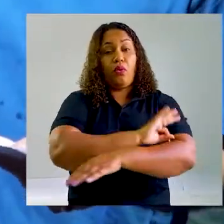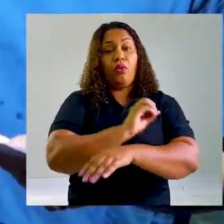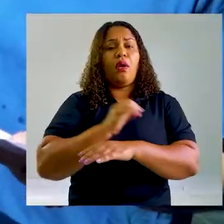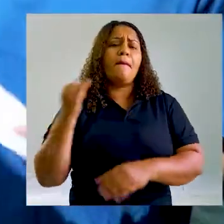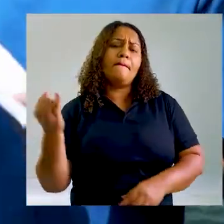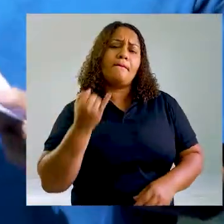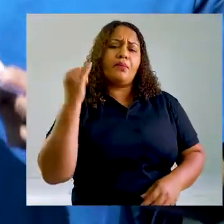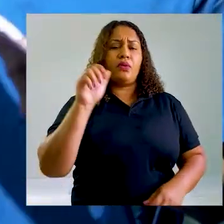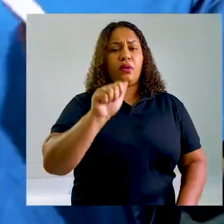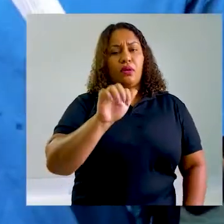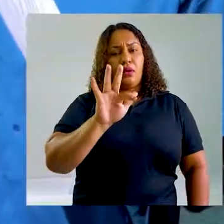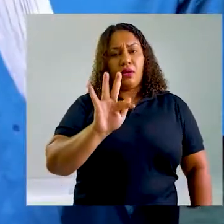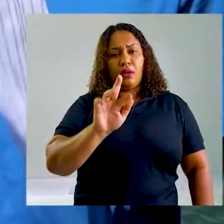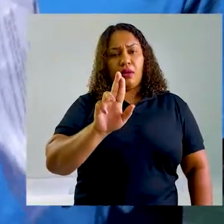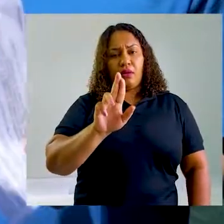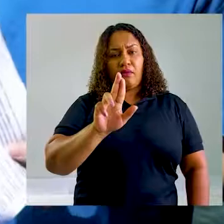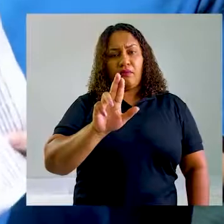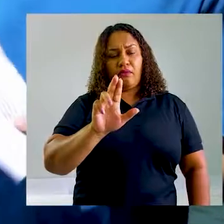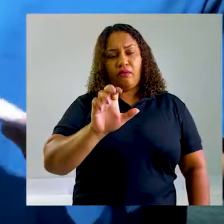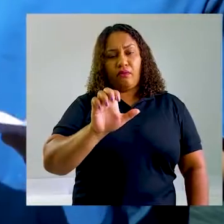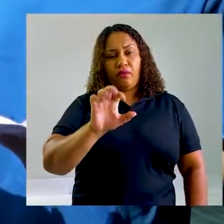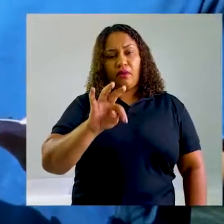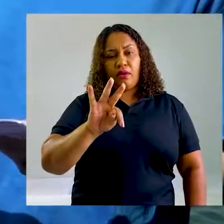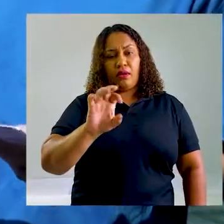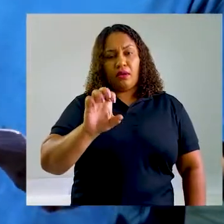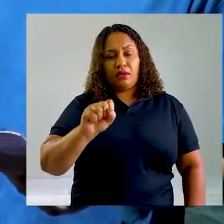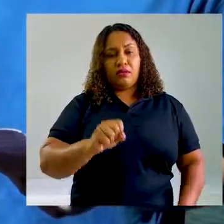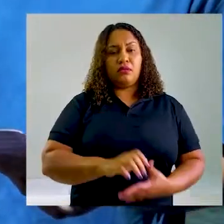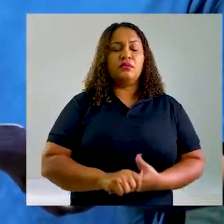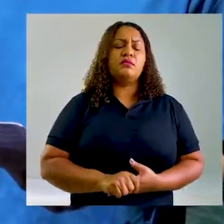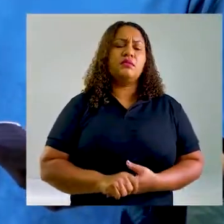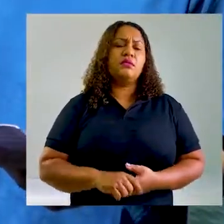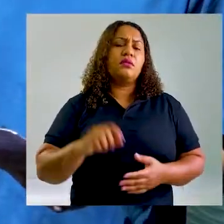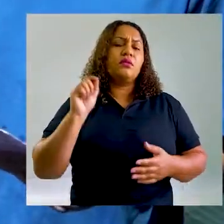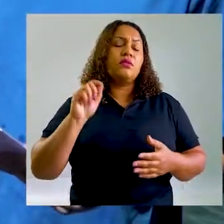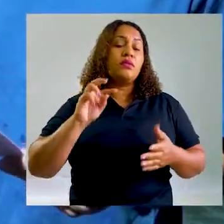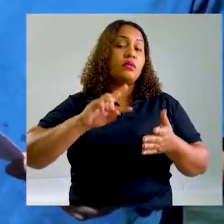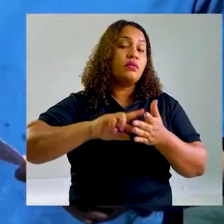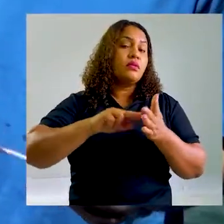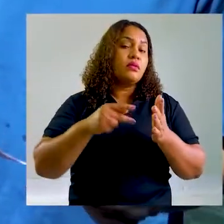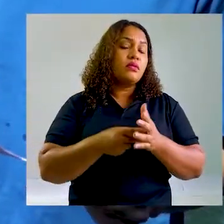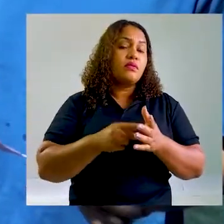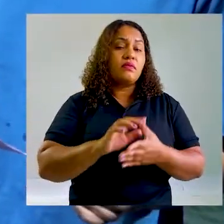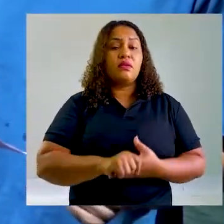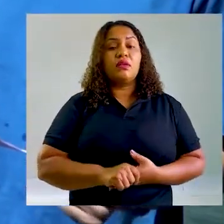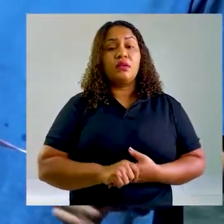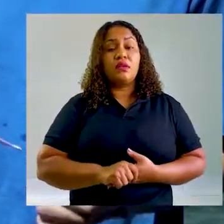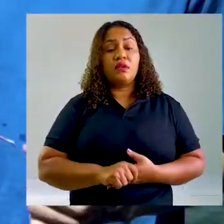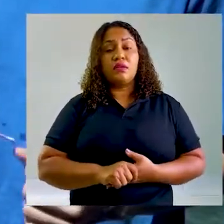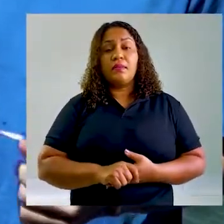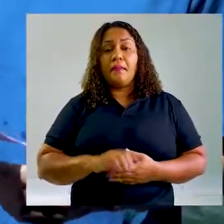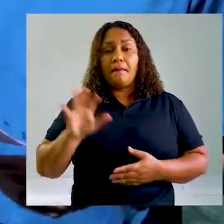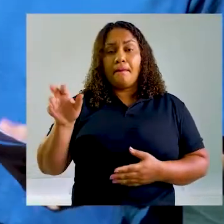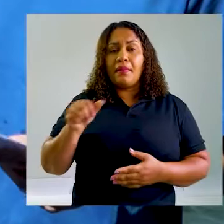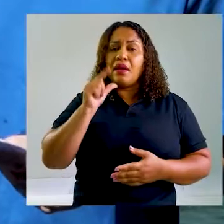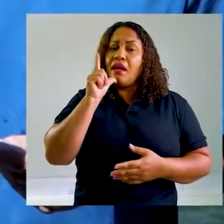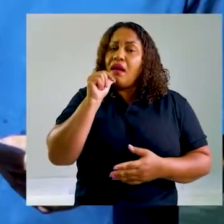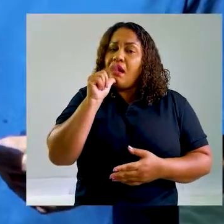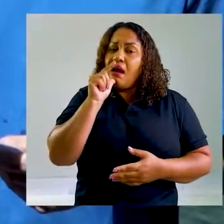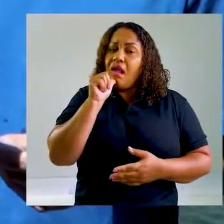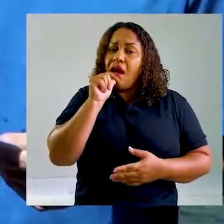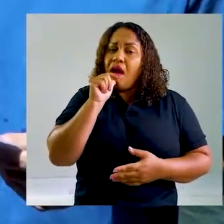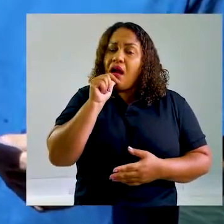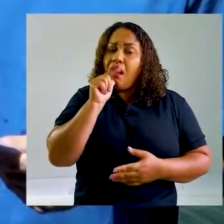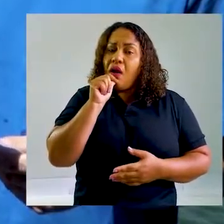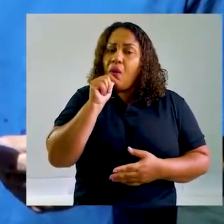afluentes para o rio, né, para o volume de água que a gente tem hoje? Os afluentes, eles drenam, né? Vocês pegam a água que cai